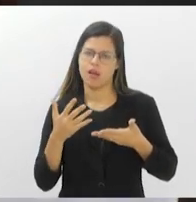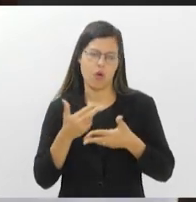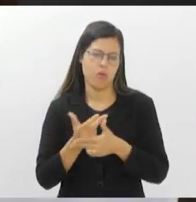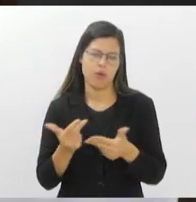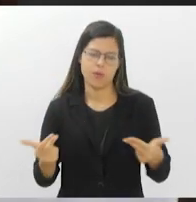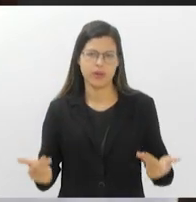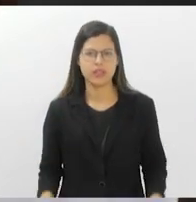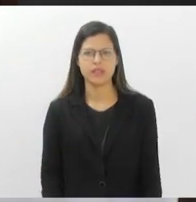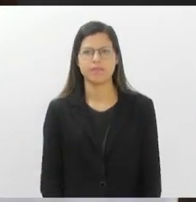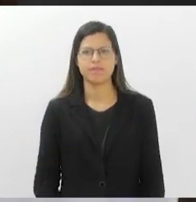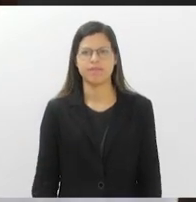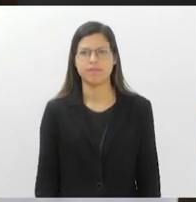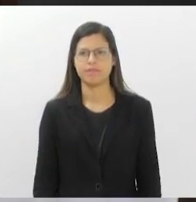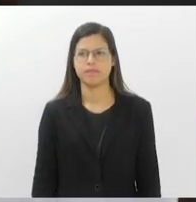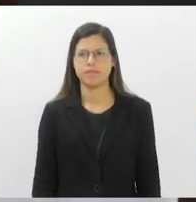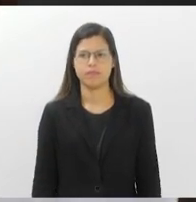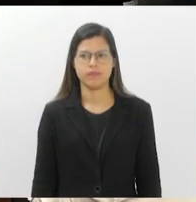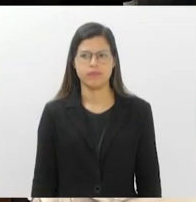aí.